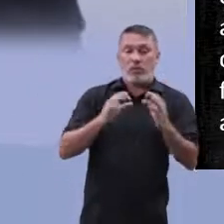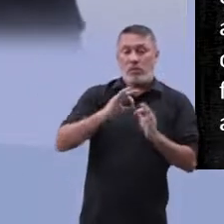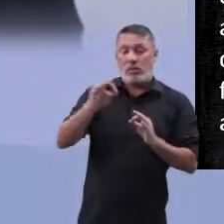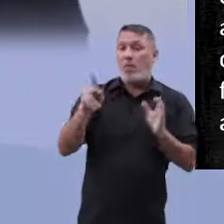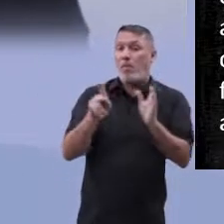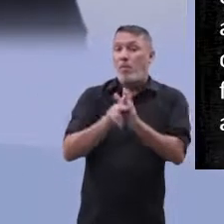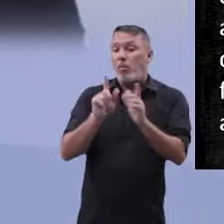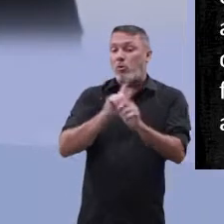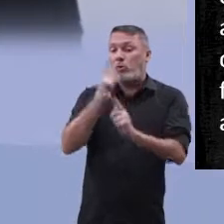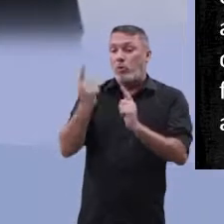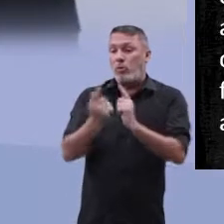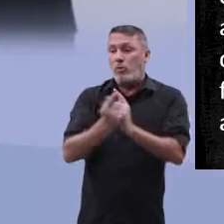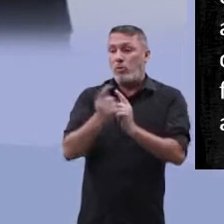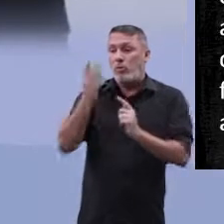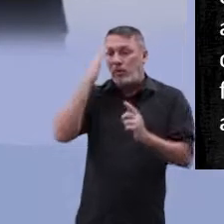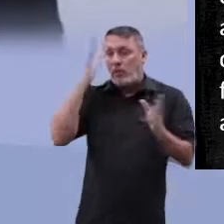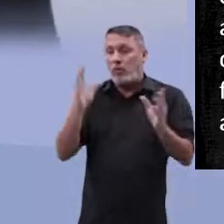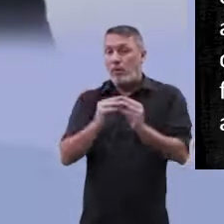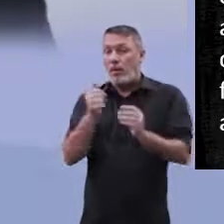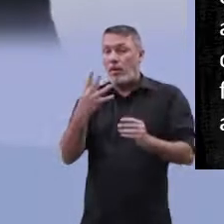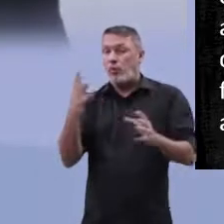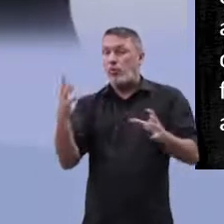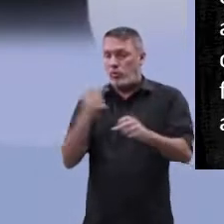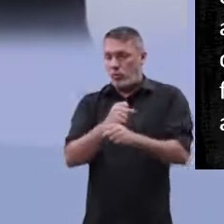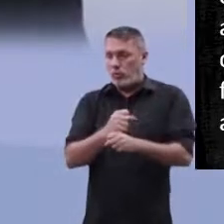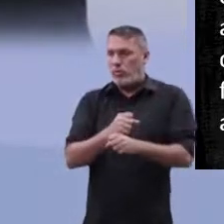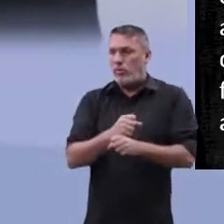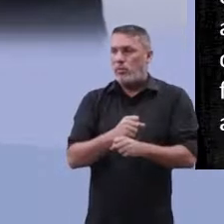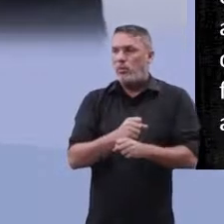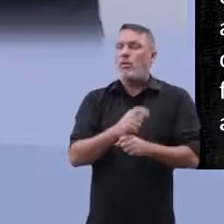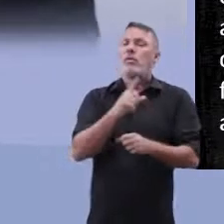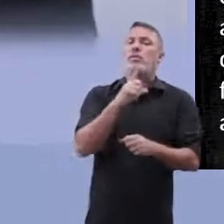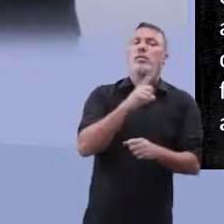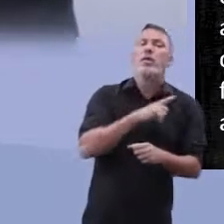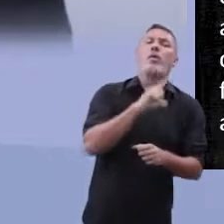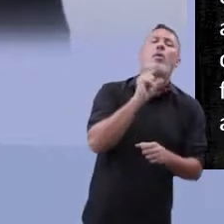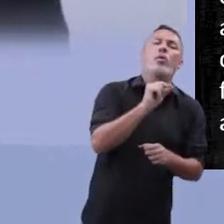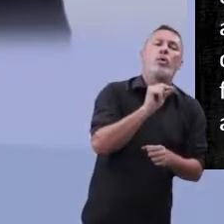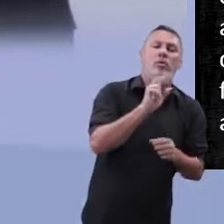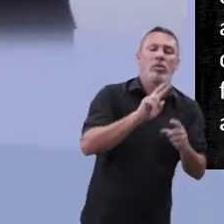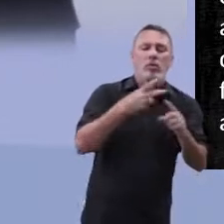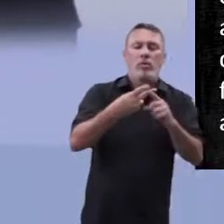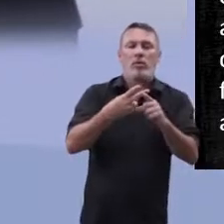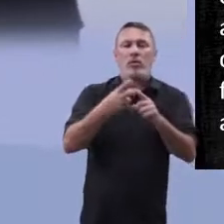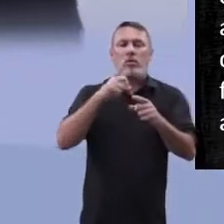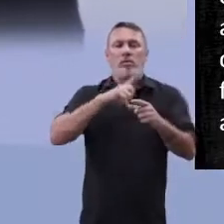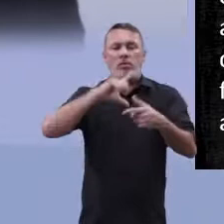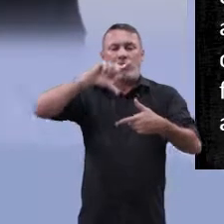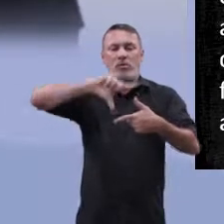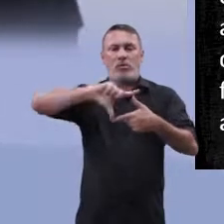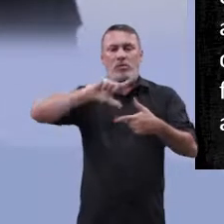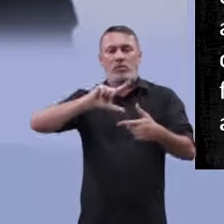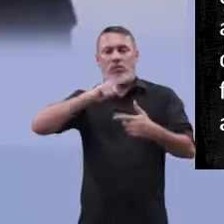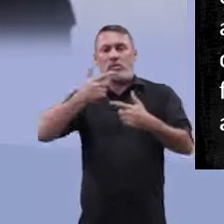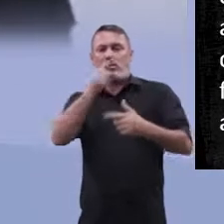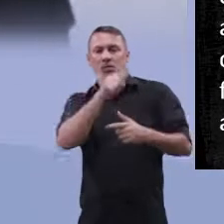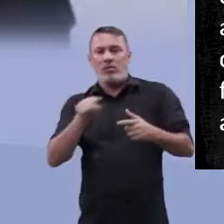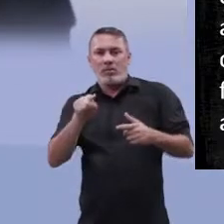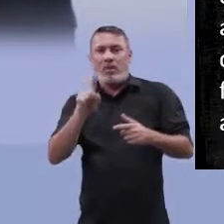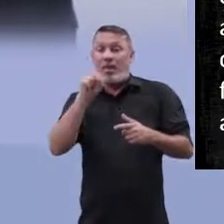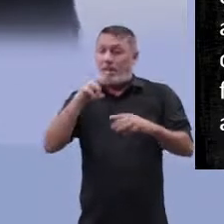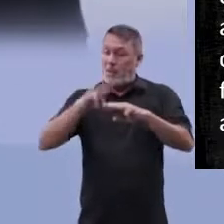Na trigonometria aí, nessa parte da geometria, SOHCAHTOA, Jingle Bells. Beleza? O que é SOHCAHTOA? Seno oposto sobre